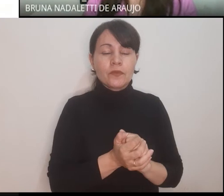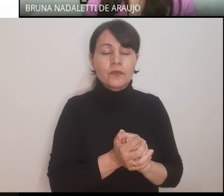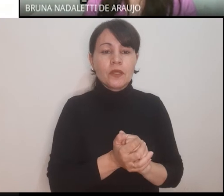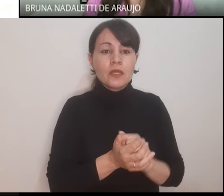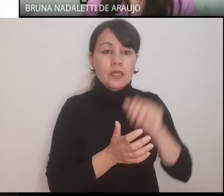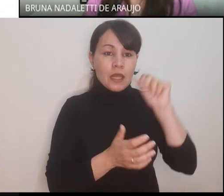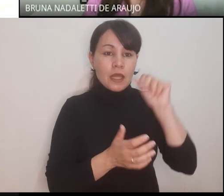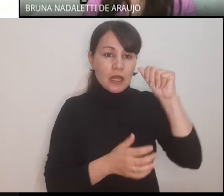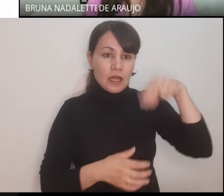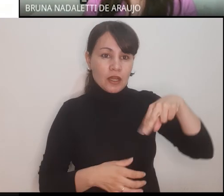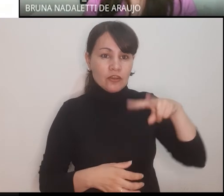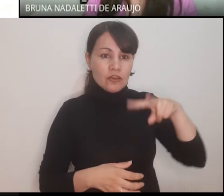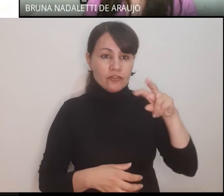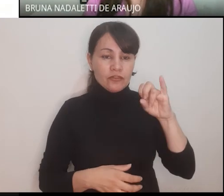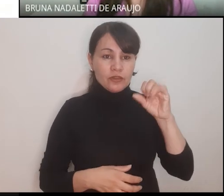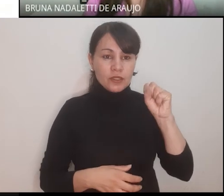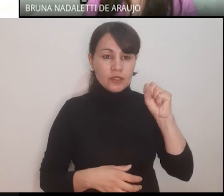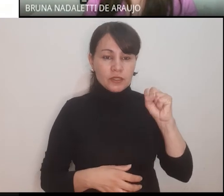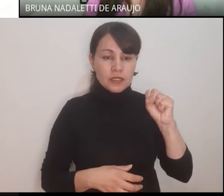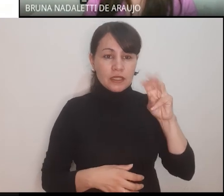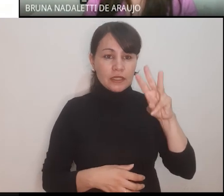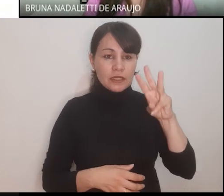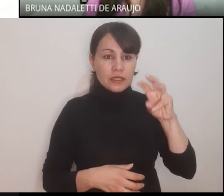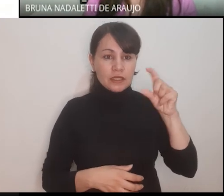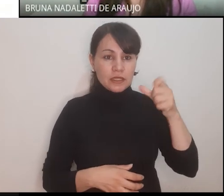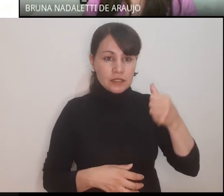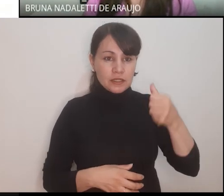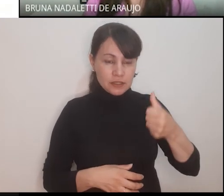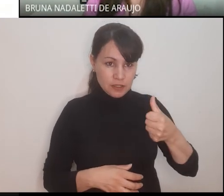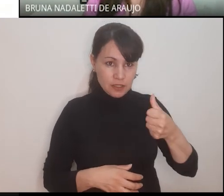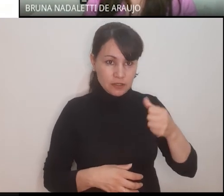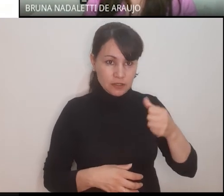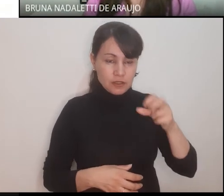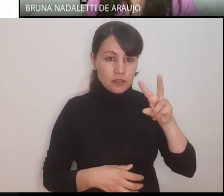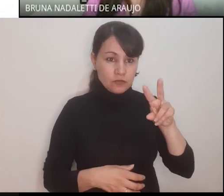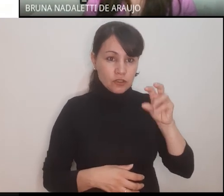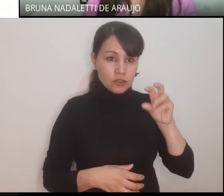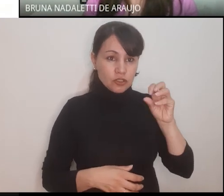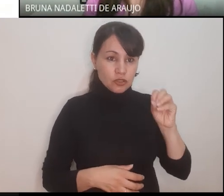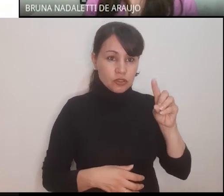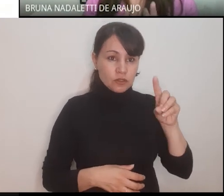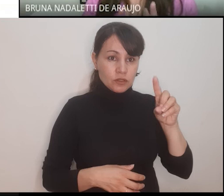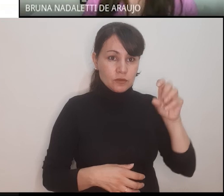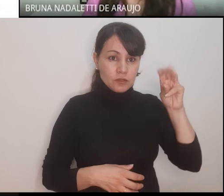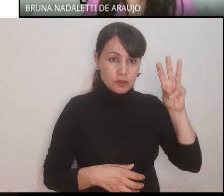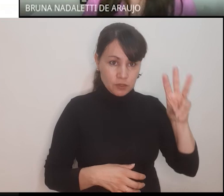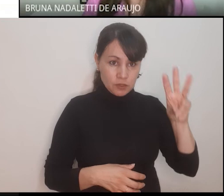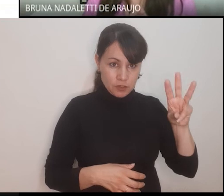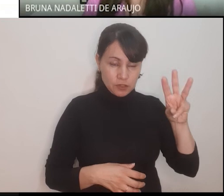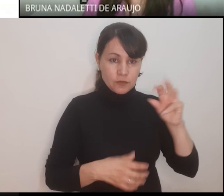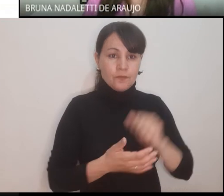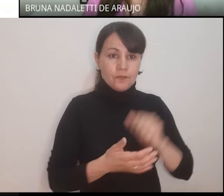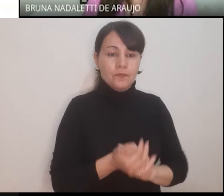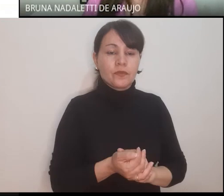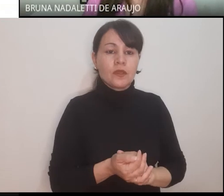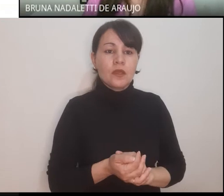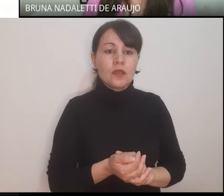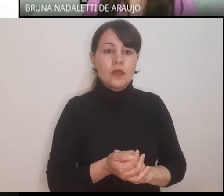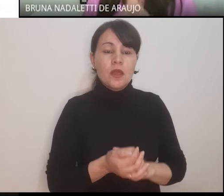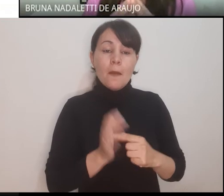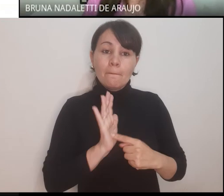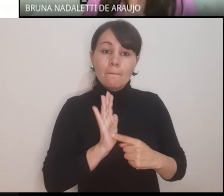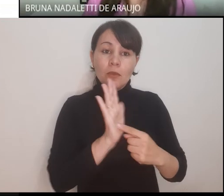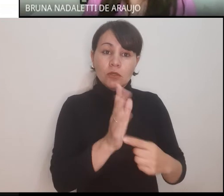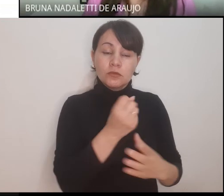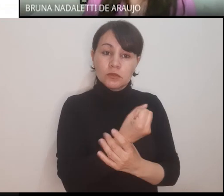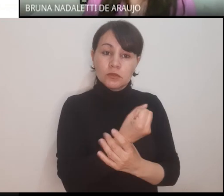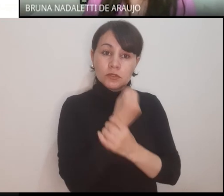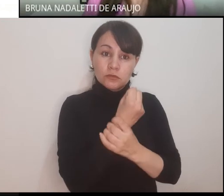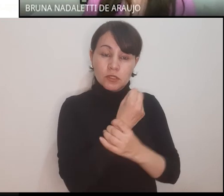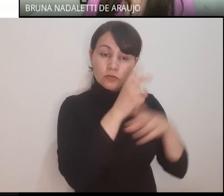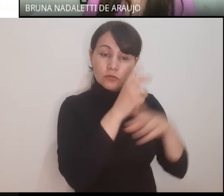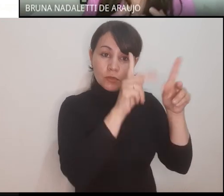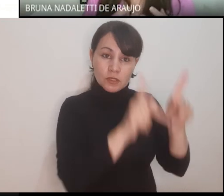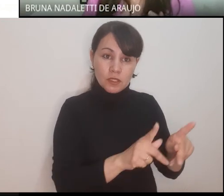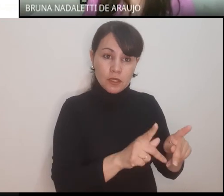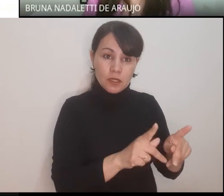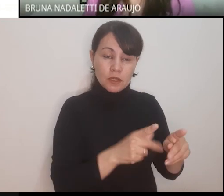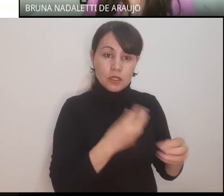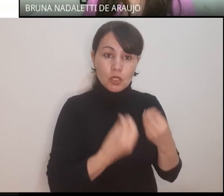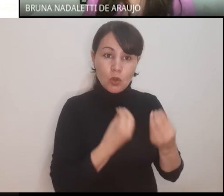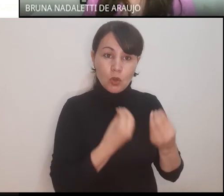número 36, de 22 de julho de 2013, define segurança do paciente como